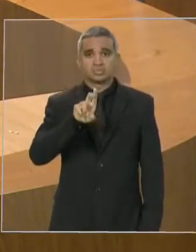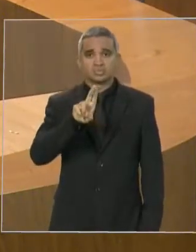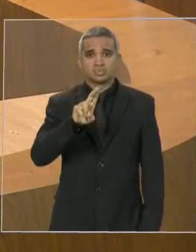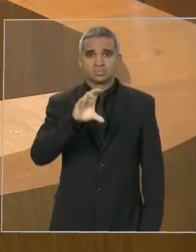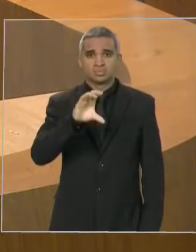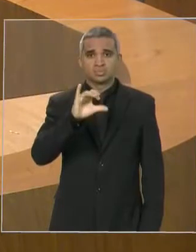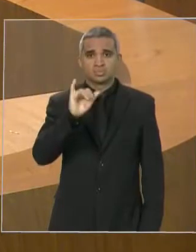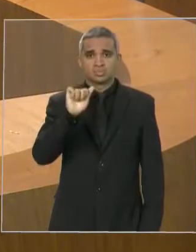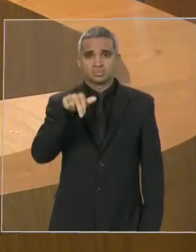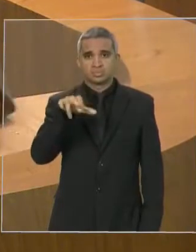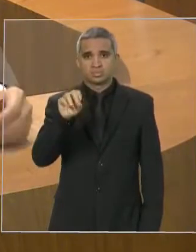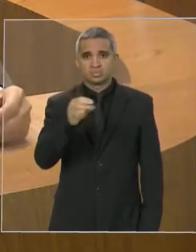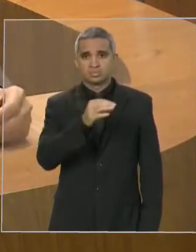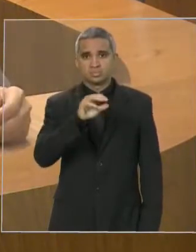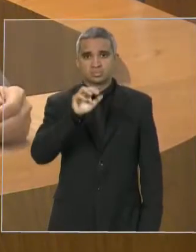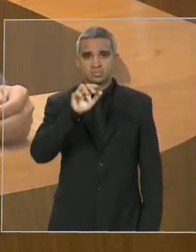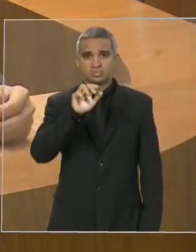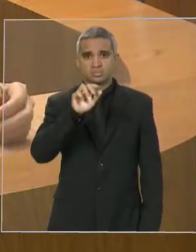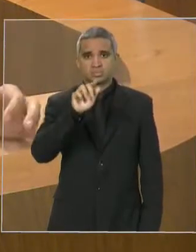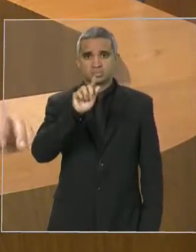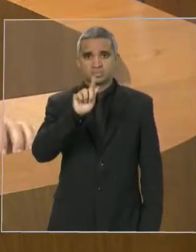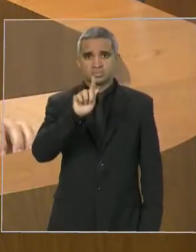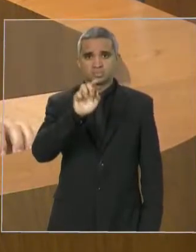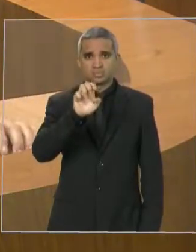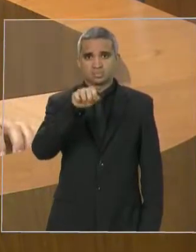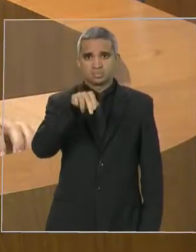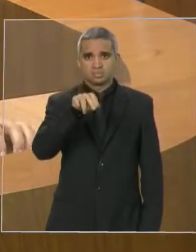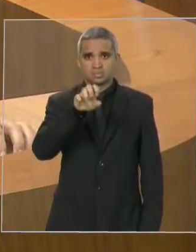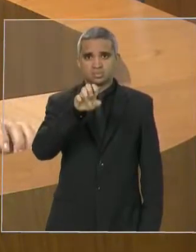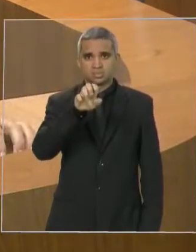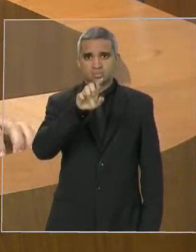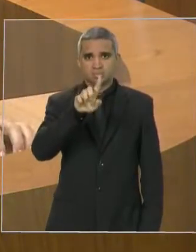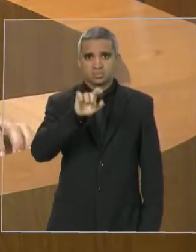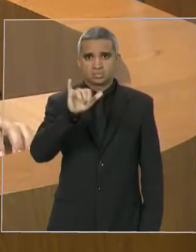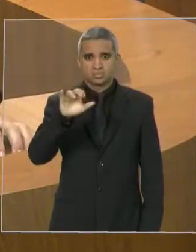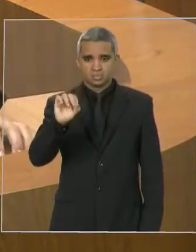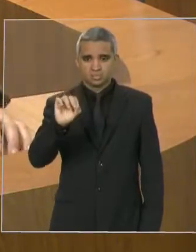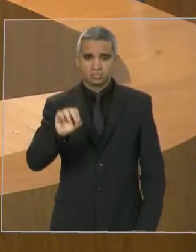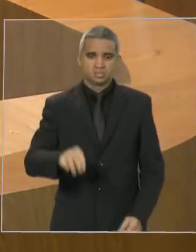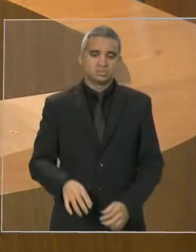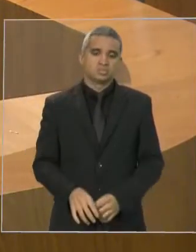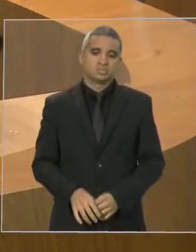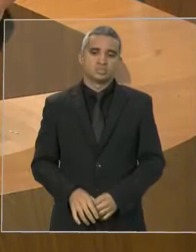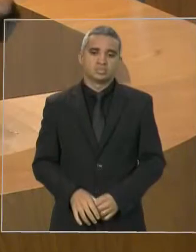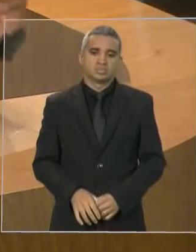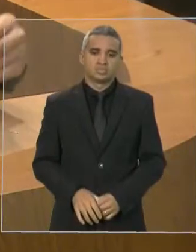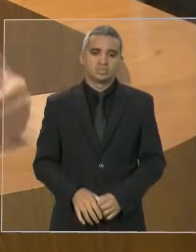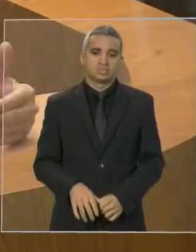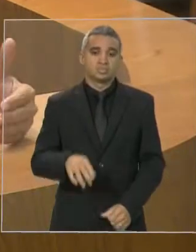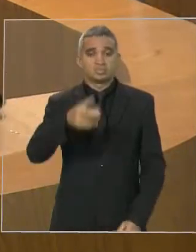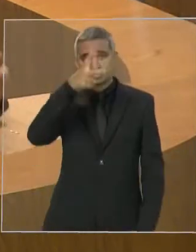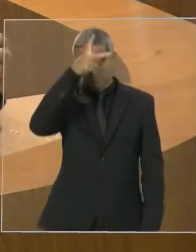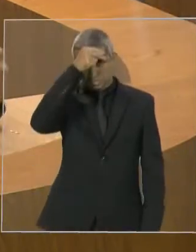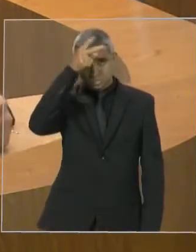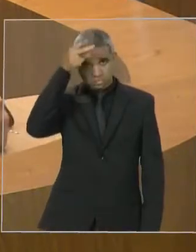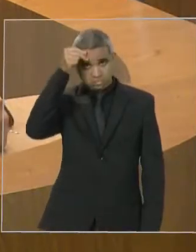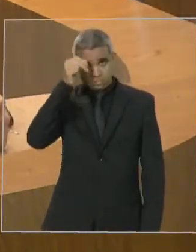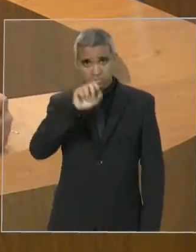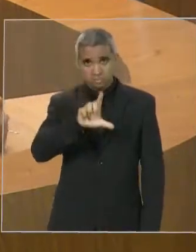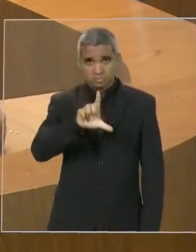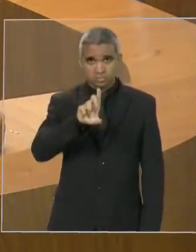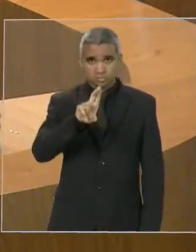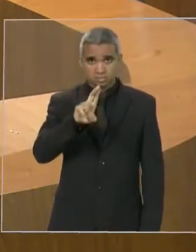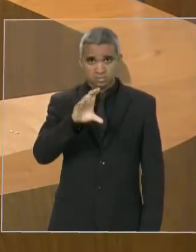Genésio e o prefeito Luciano Genésio, que já traz na bagagem um